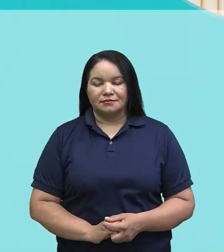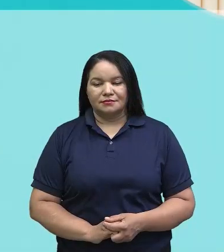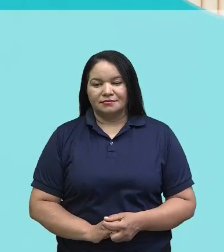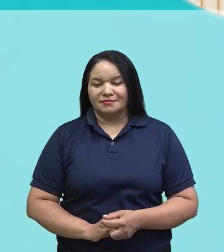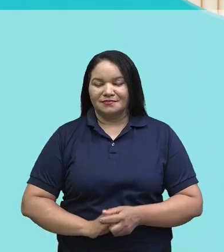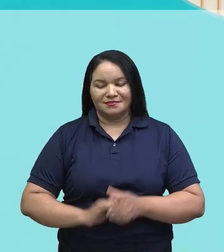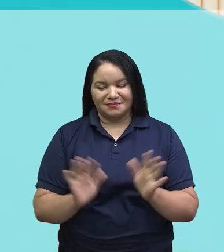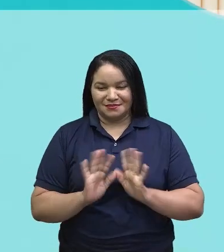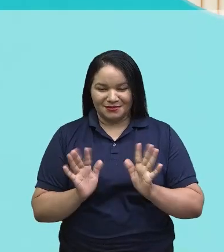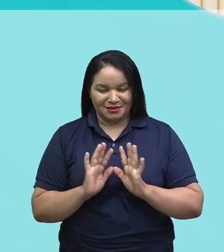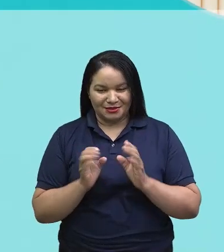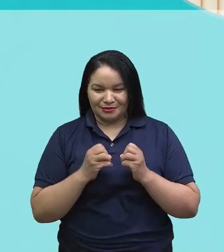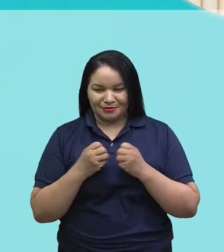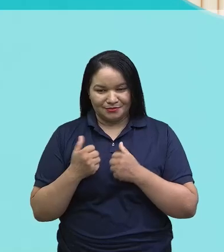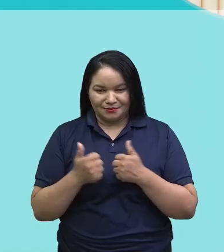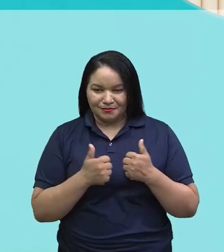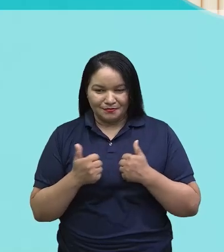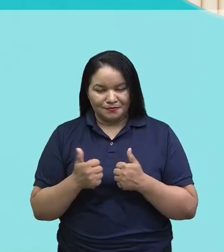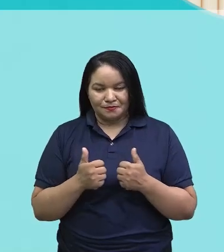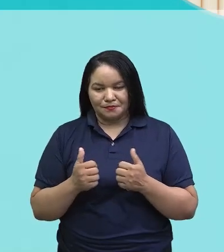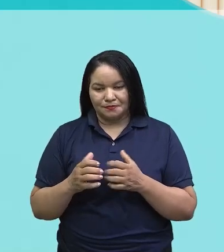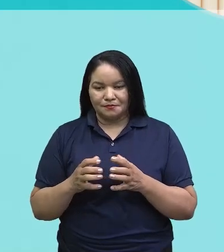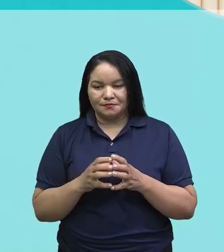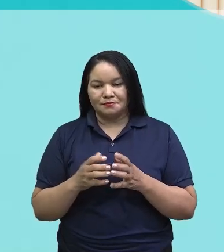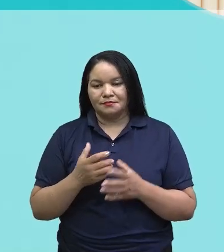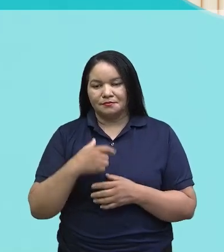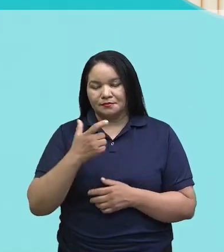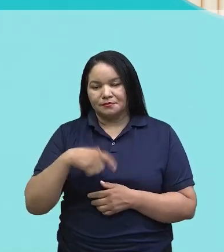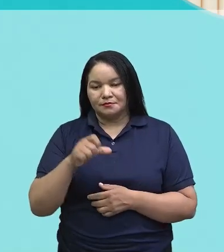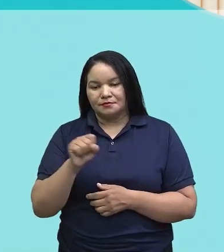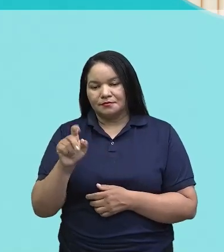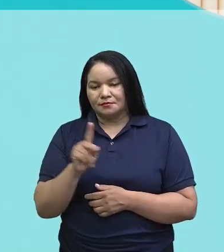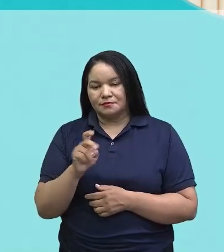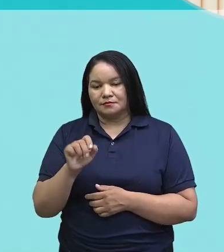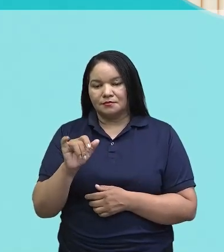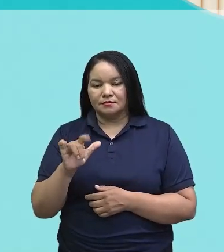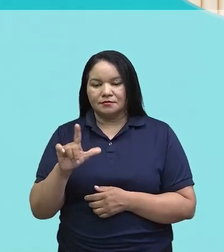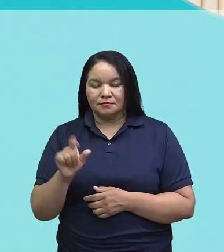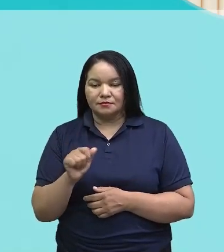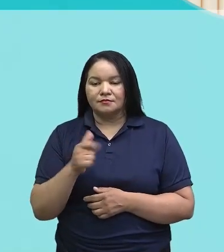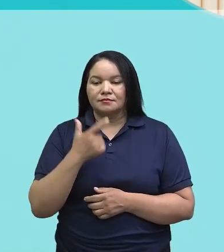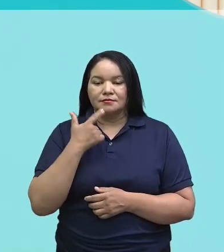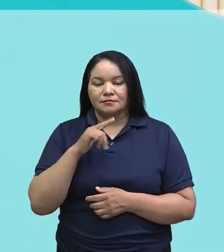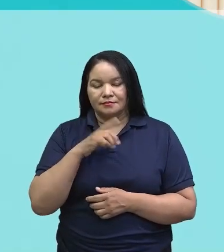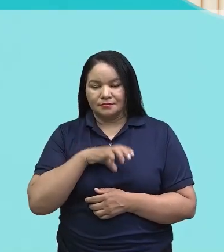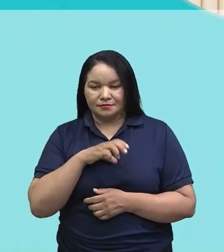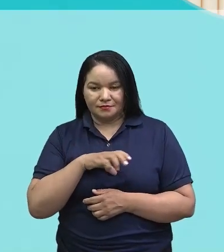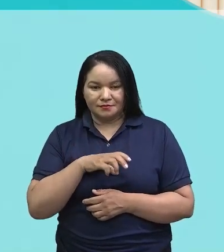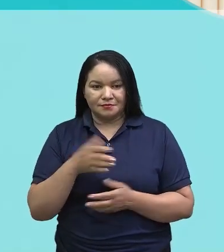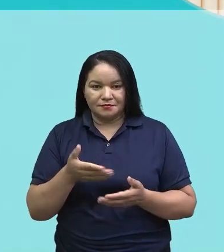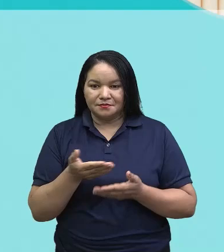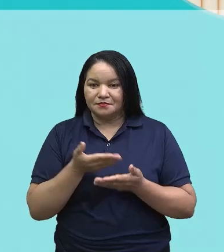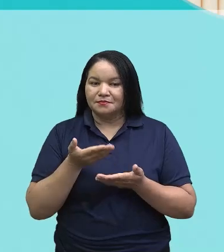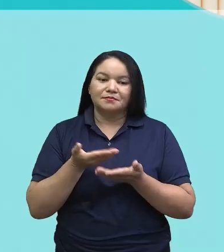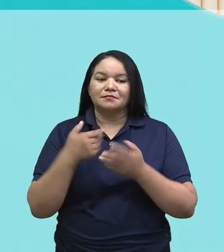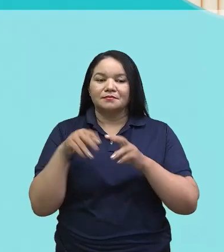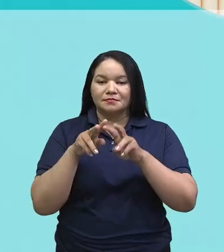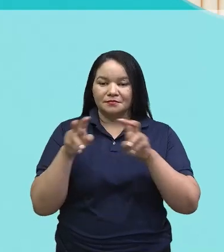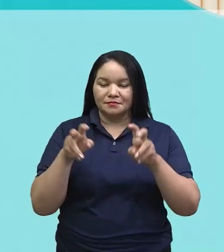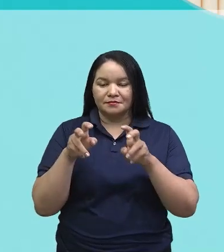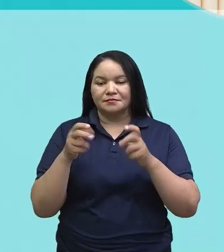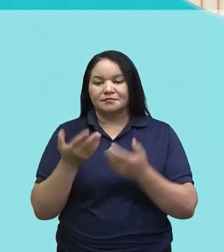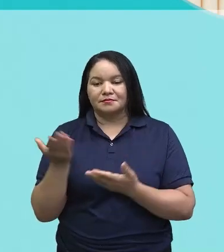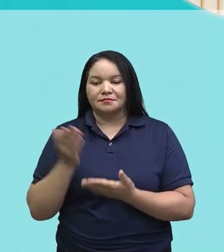Olá, tudo bem, turmas? Eu sou a professora Sheila Rodrigues, do componente de Língua Portuguesa. Vamos conhecer o nosso assunto